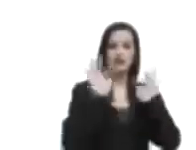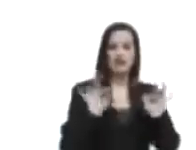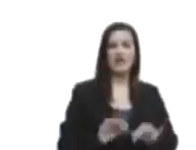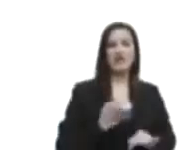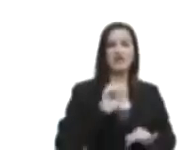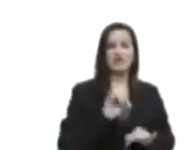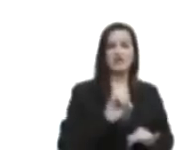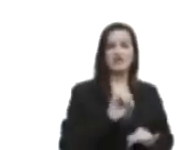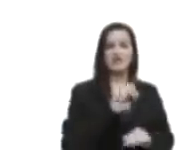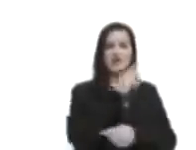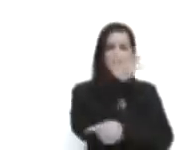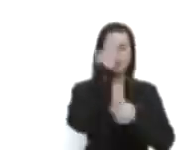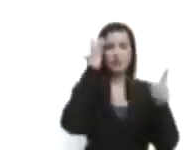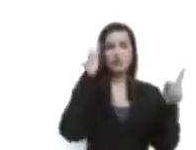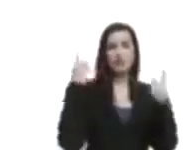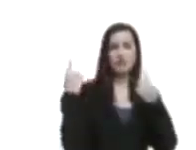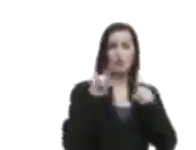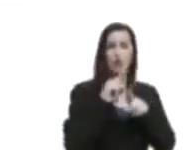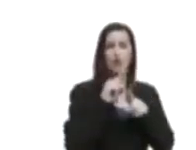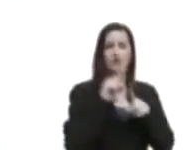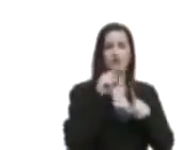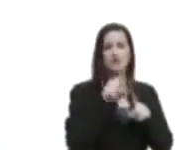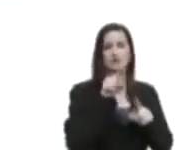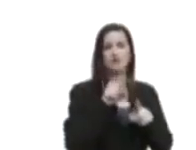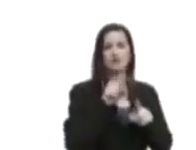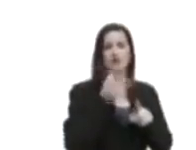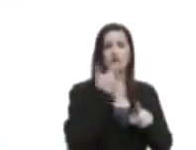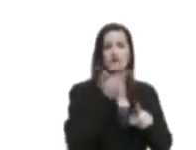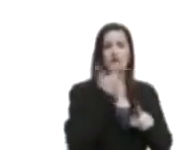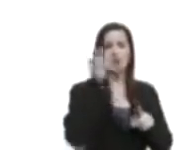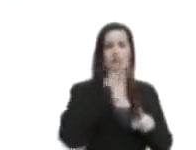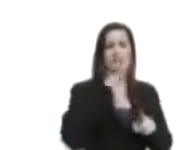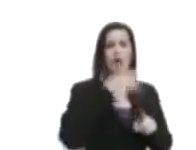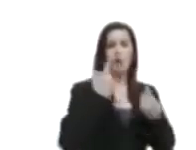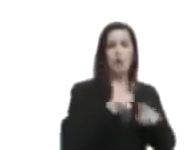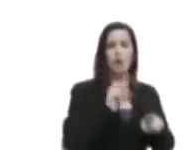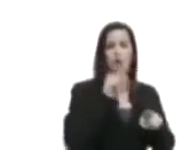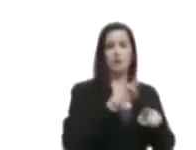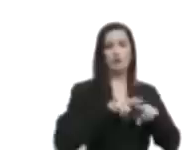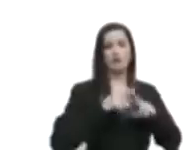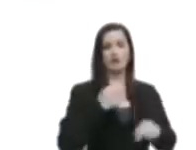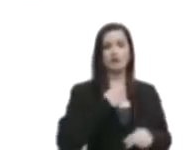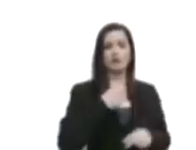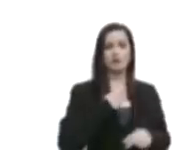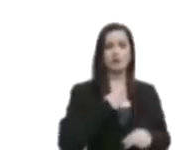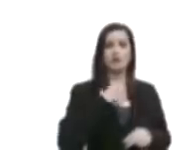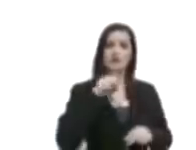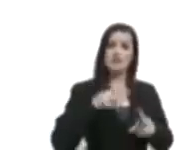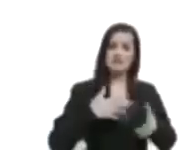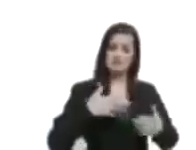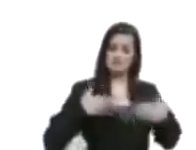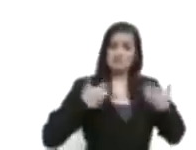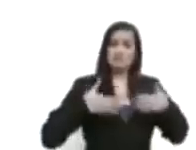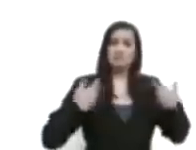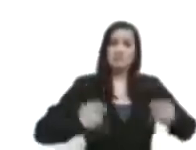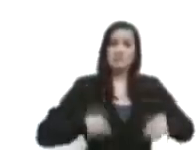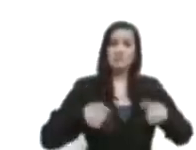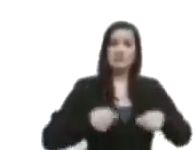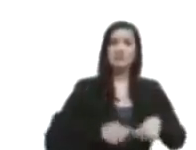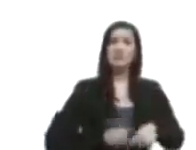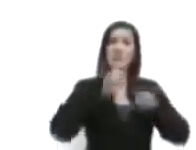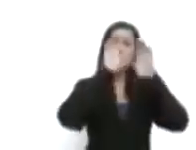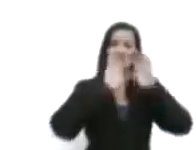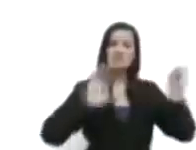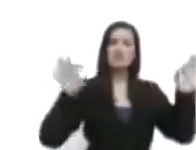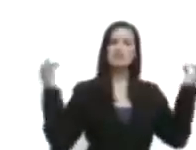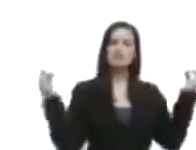mentindo, disserem todo mal contra vós. Regozijai-vos e exultai, porque é grande vosso galardão nos céus, pois assim perseguiram